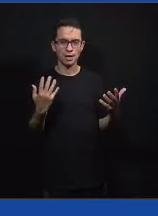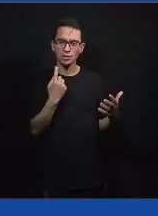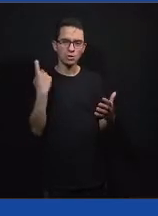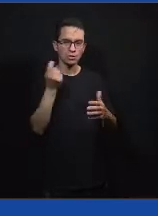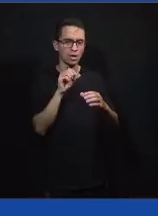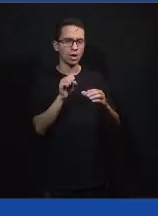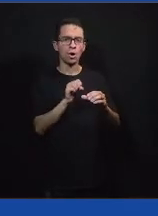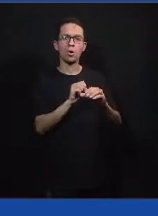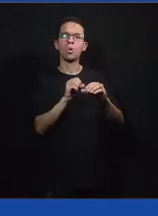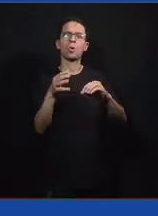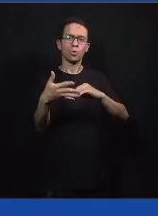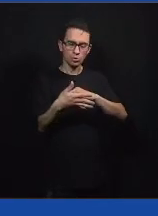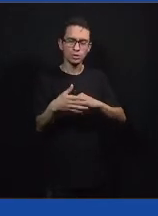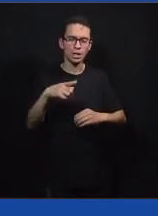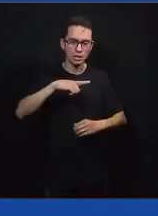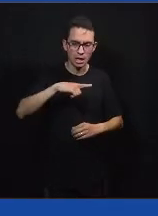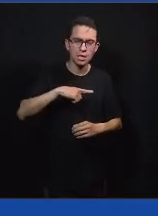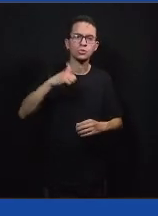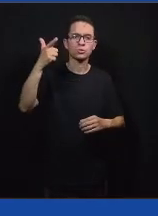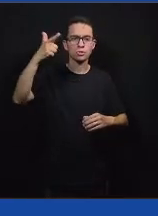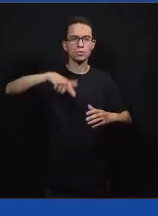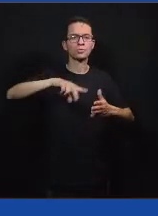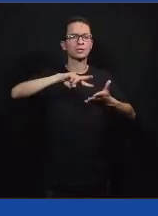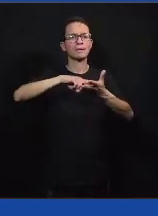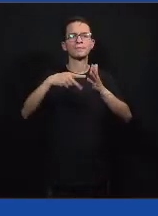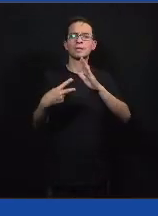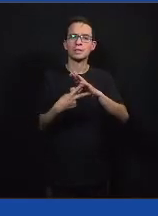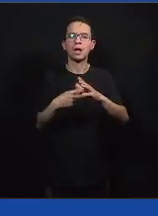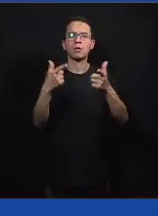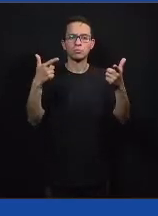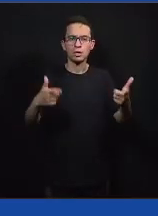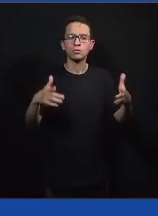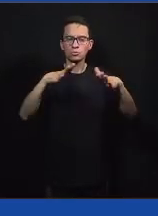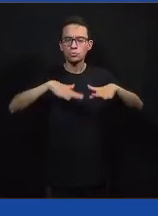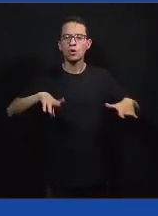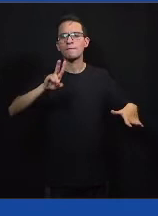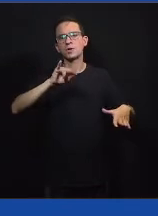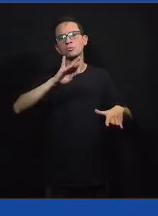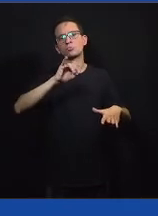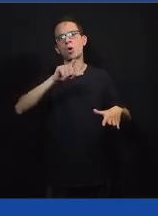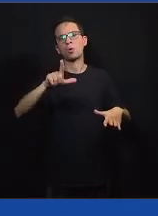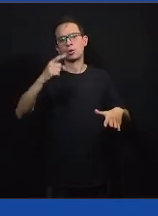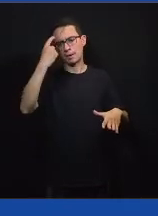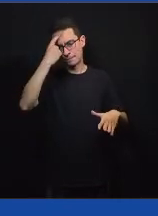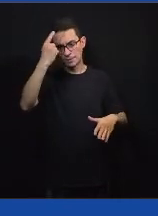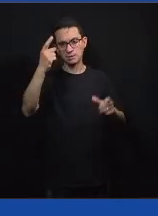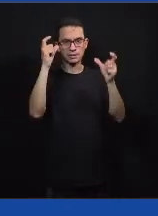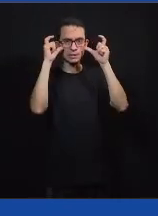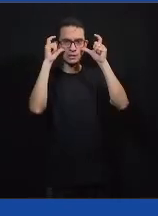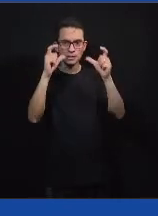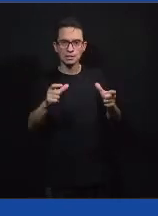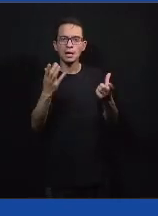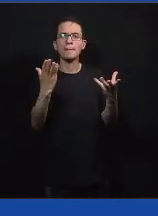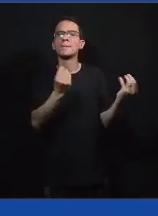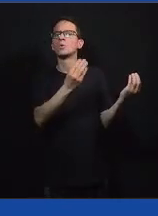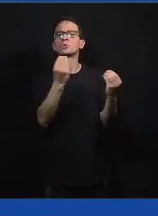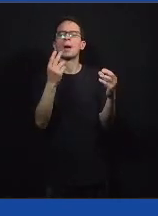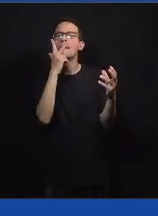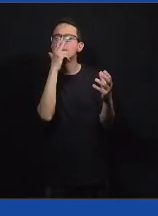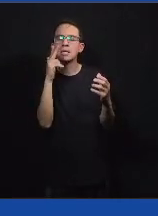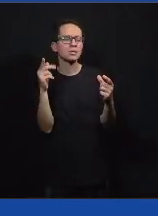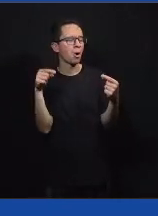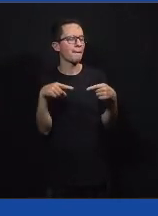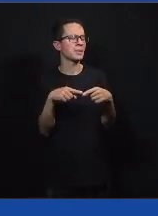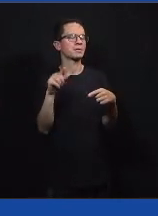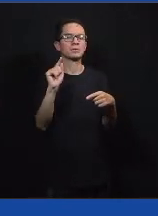pandemia o projeto ele foi todo o rei significado para o ambiente virtual mas é muito interessante porque é quase como se